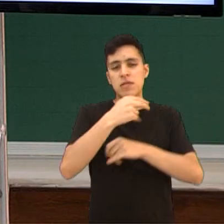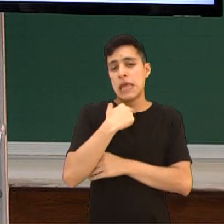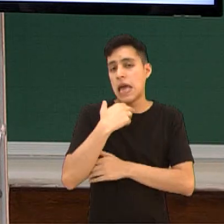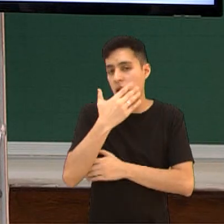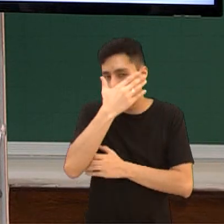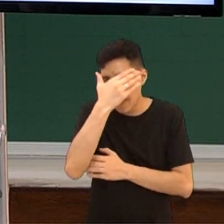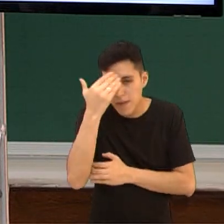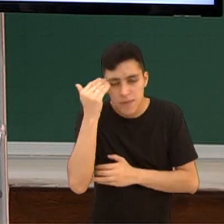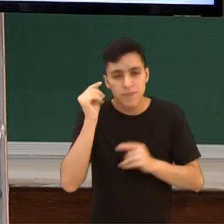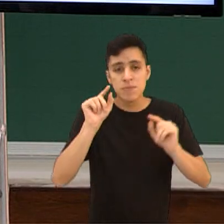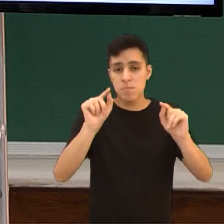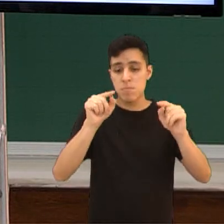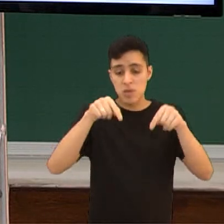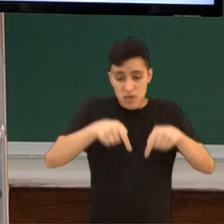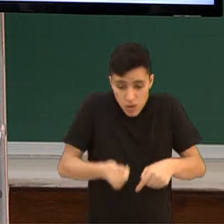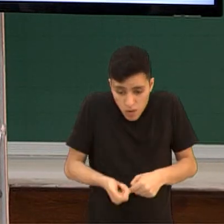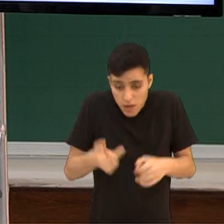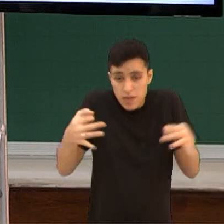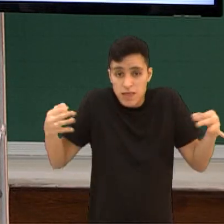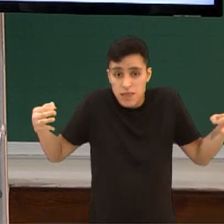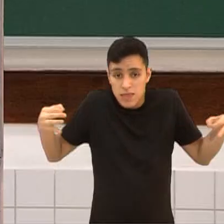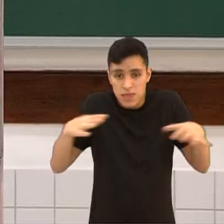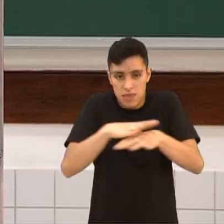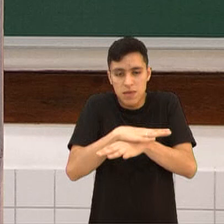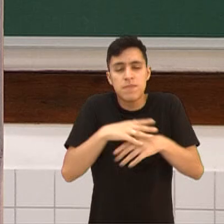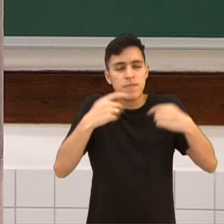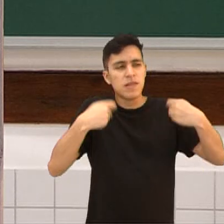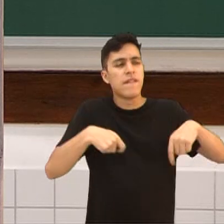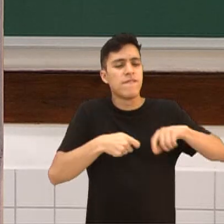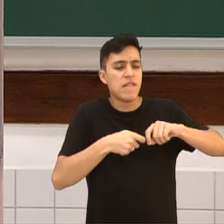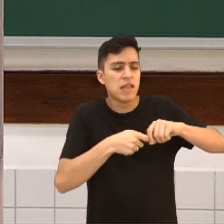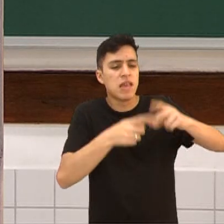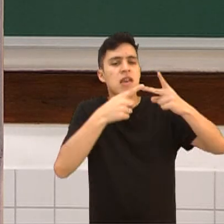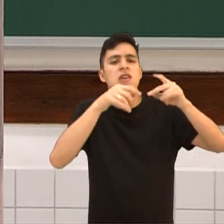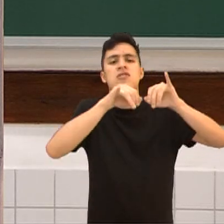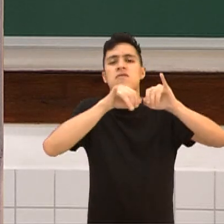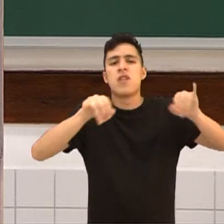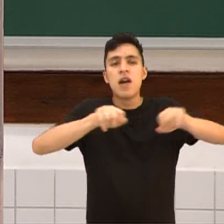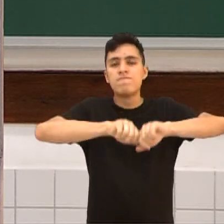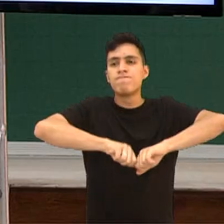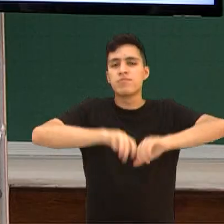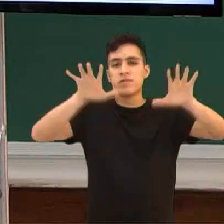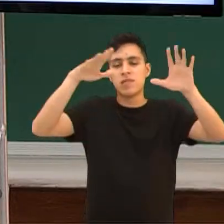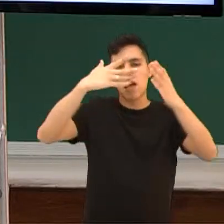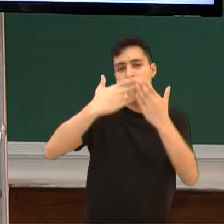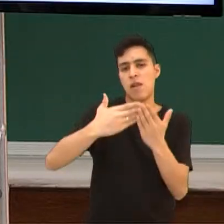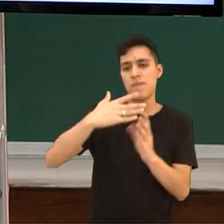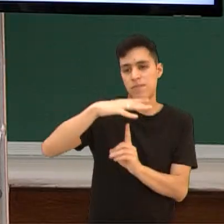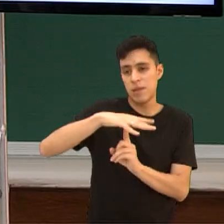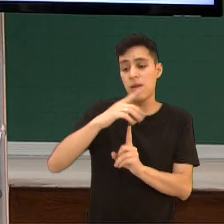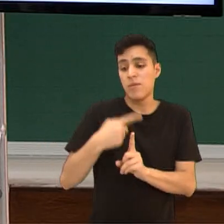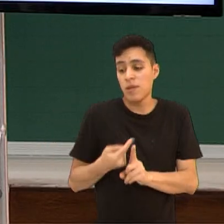que estamos na reta final de fazer, divulgar, de espalhar a aula Paraná, porque